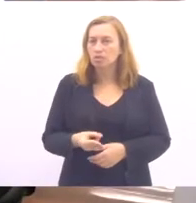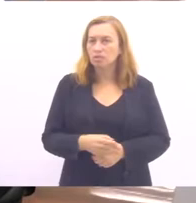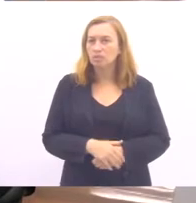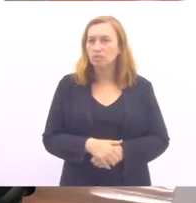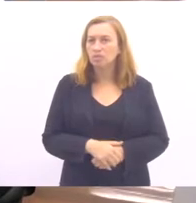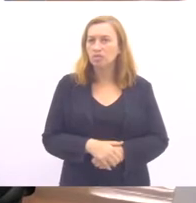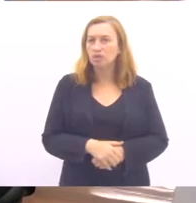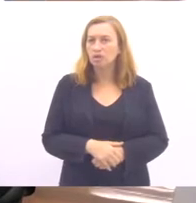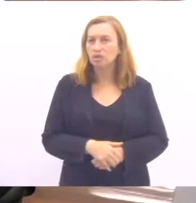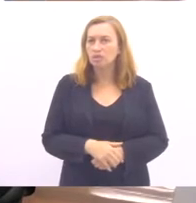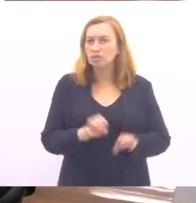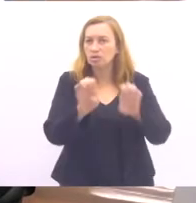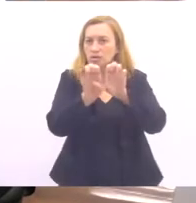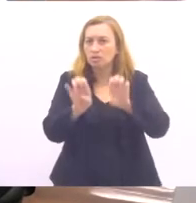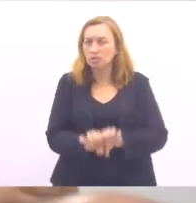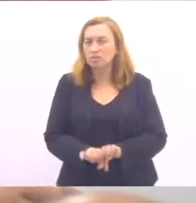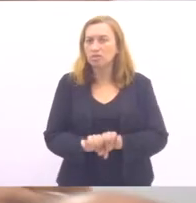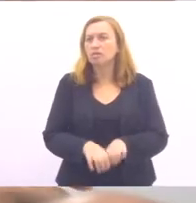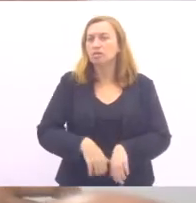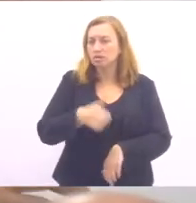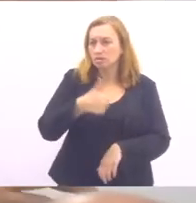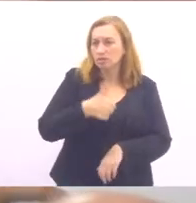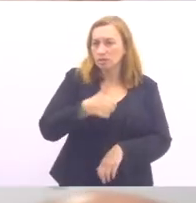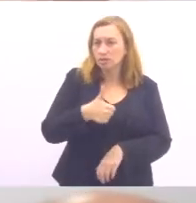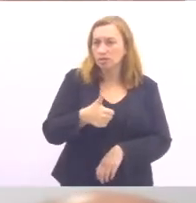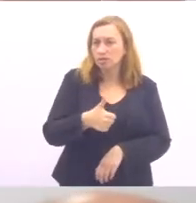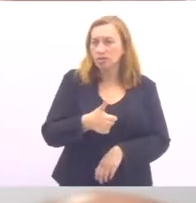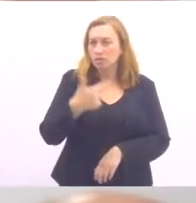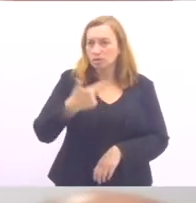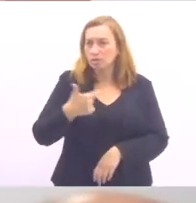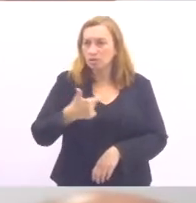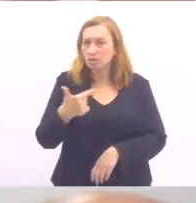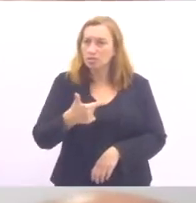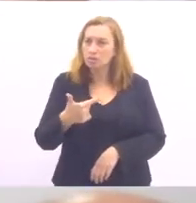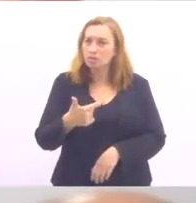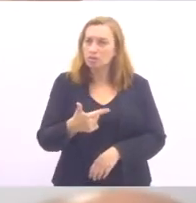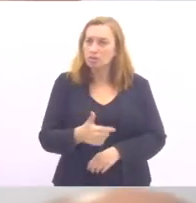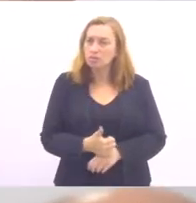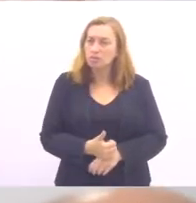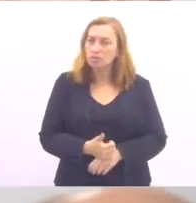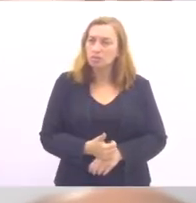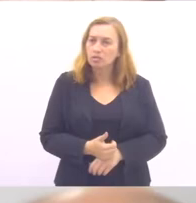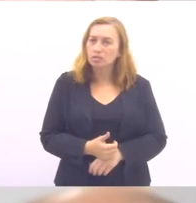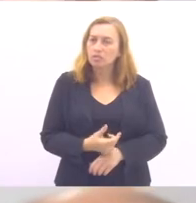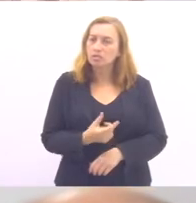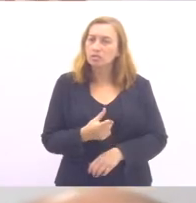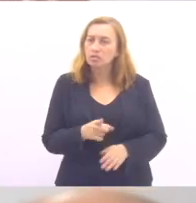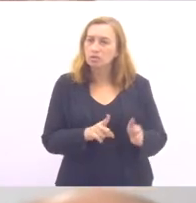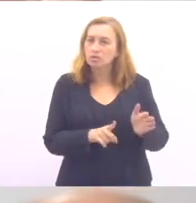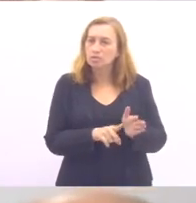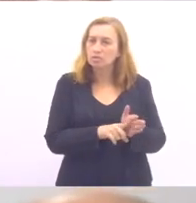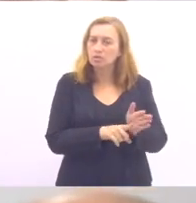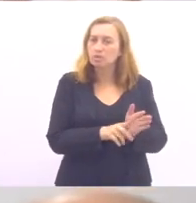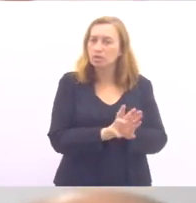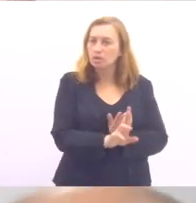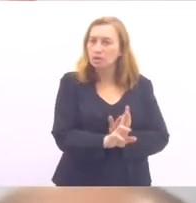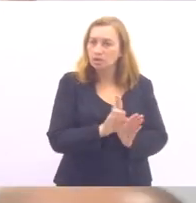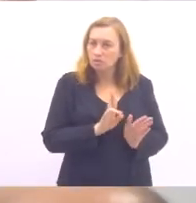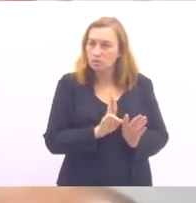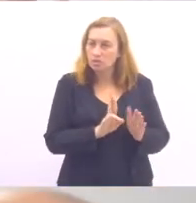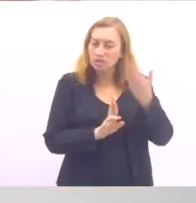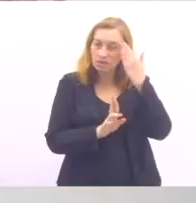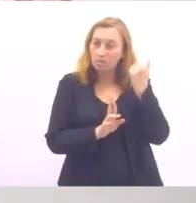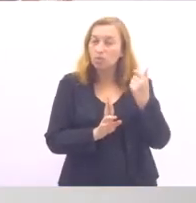para se estruturarem, está na primeira? Está na primeira e na segunda, por quê? Eu tendo o diagnóstico e eu sabendo o que, que eles